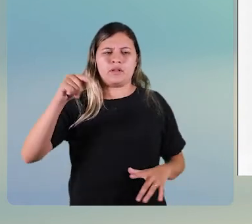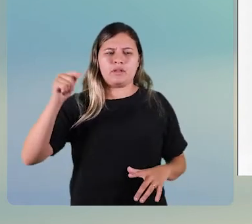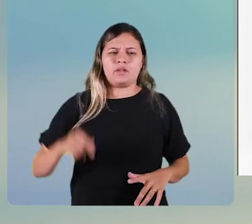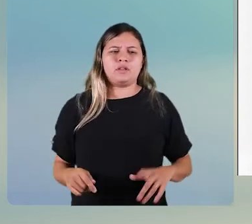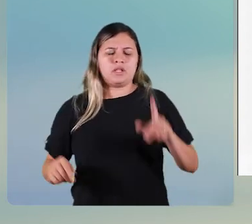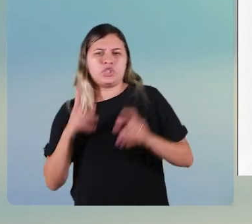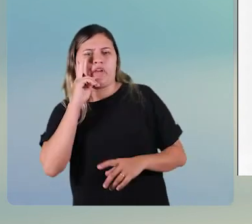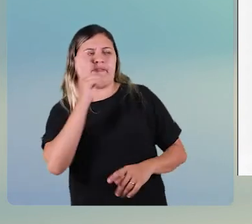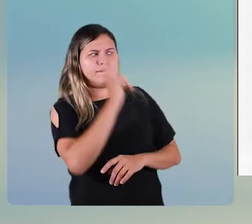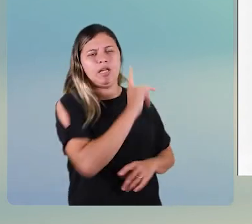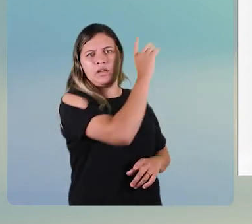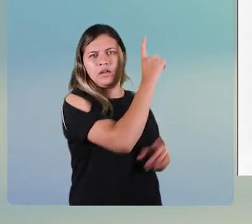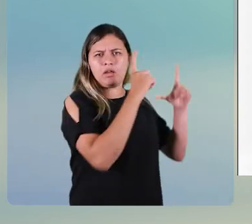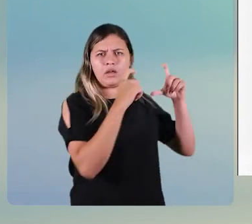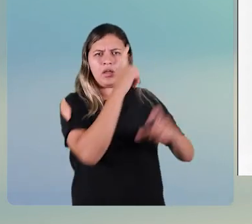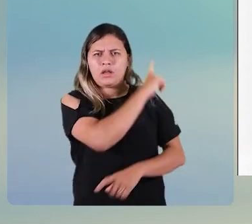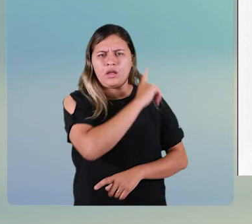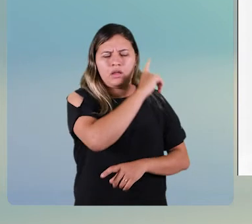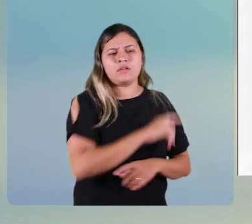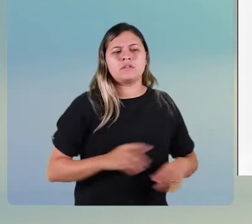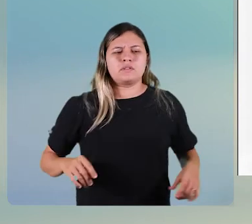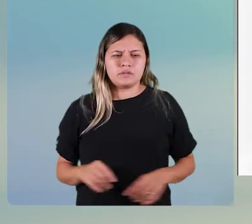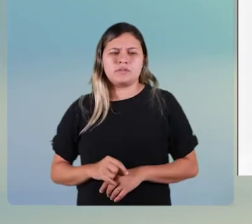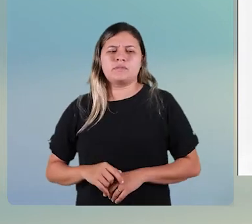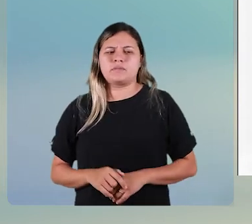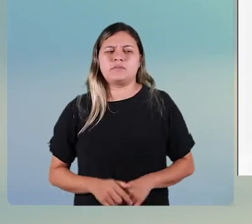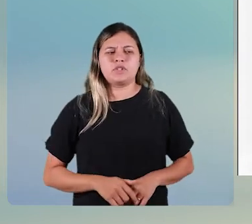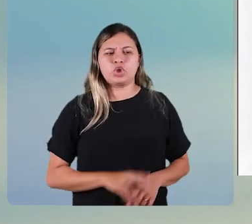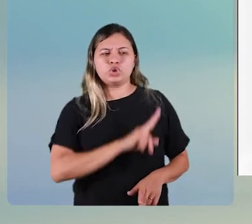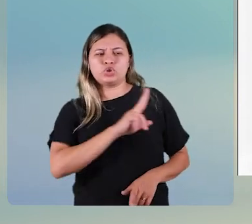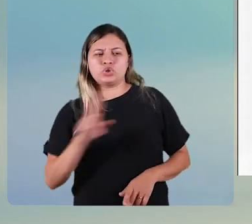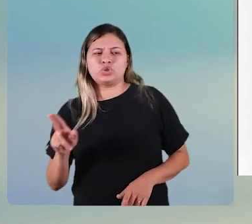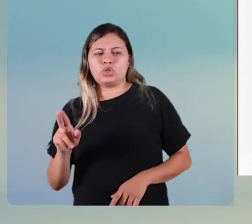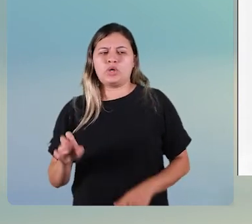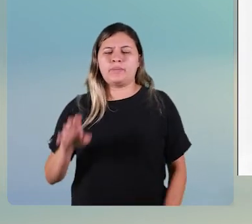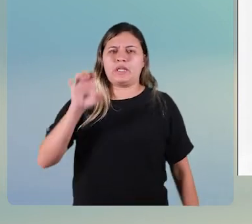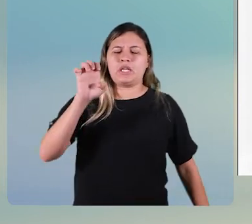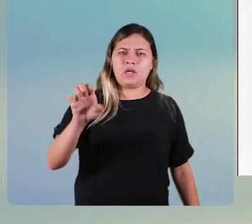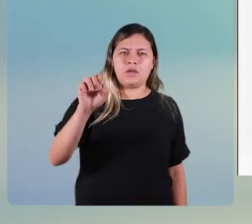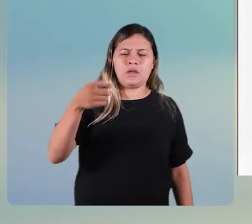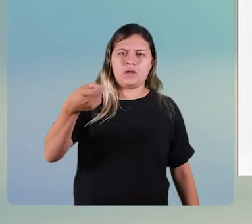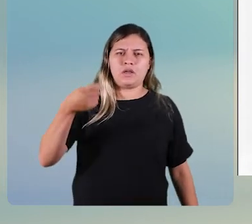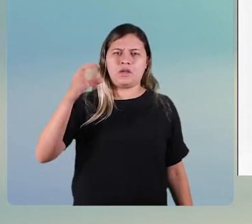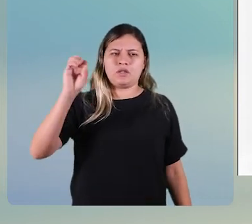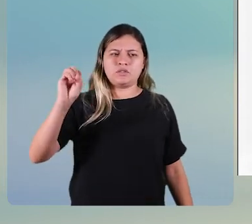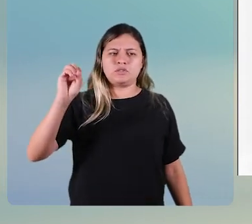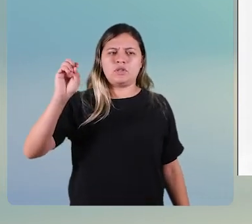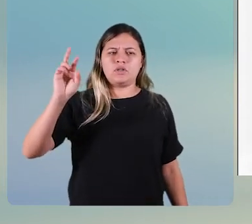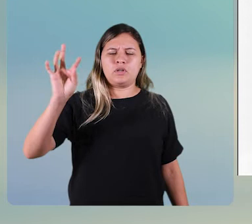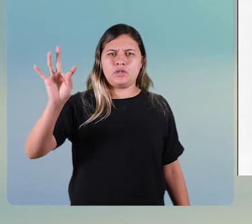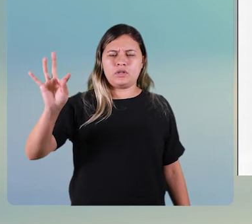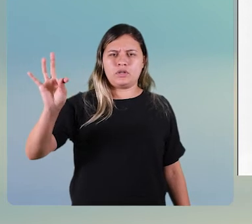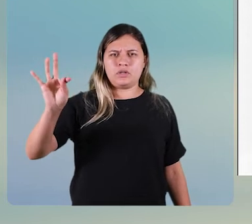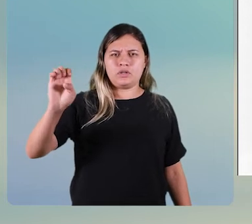acompanhando aí na tela de vocês, a fissão nuclear. É um processo extremamente exotérmico. O que é um processo exotérmico? É um processo em que